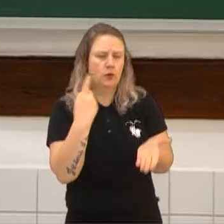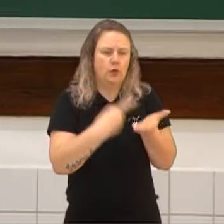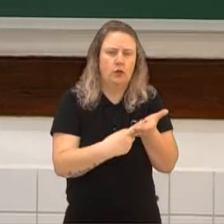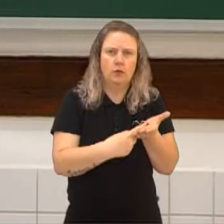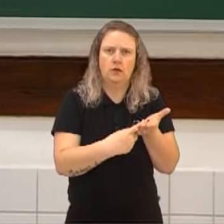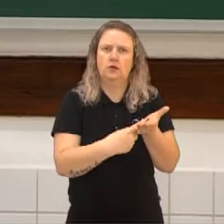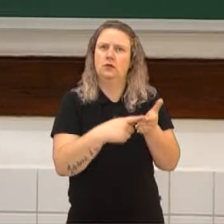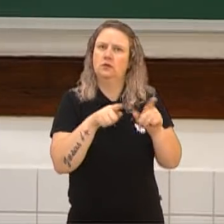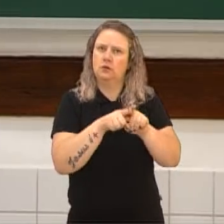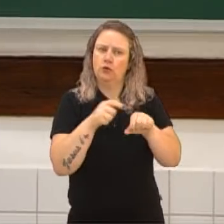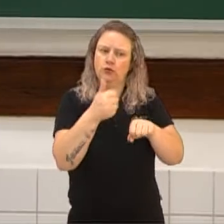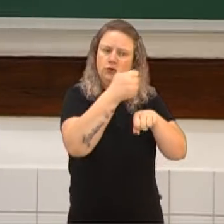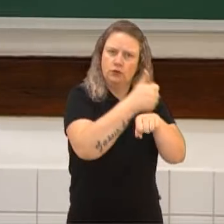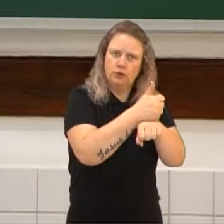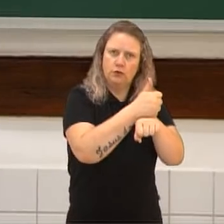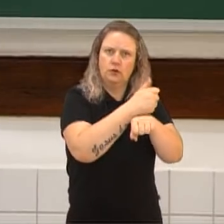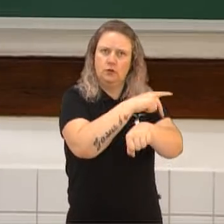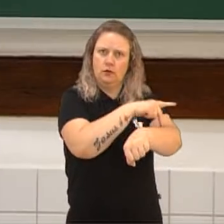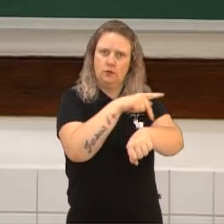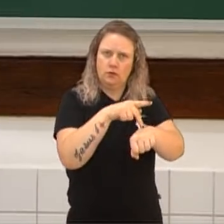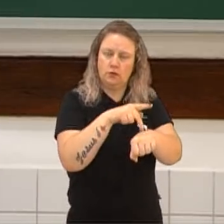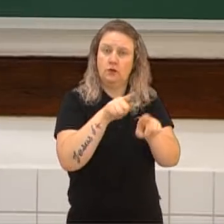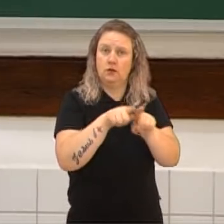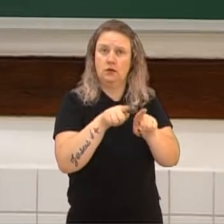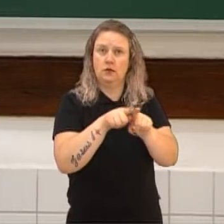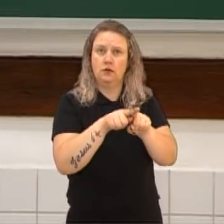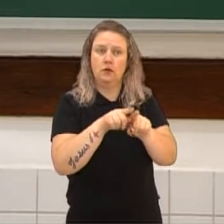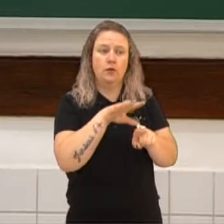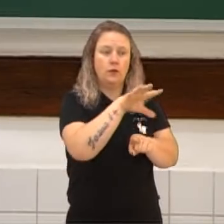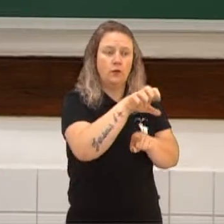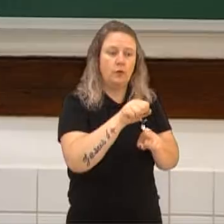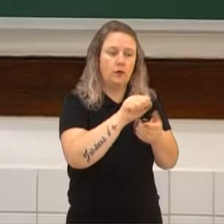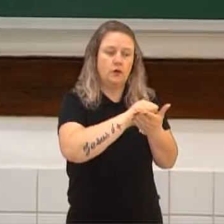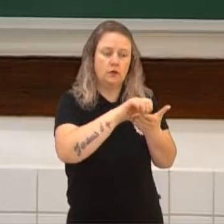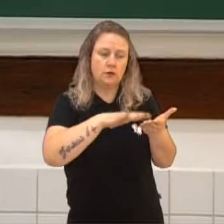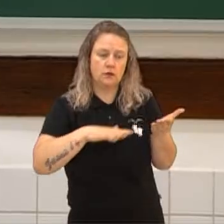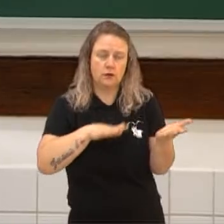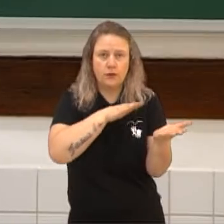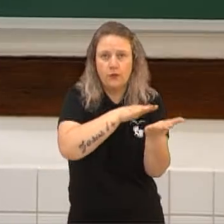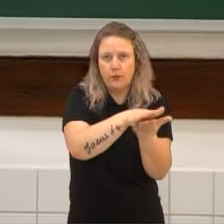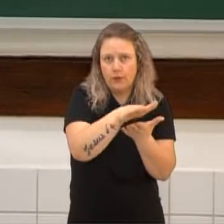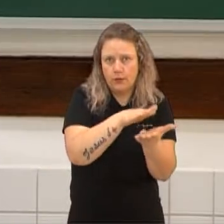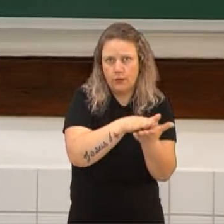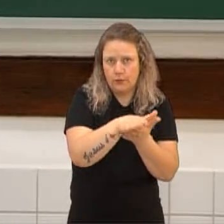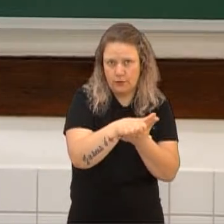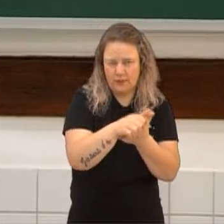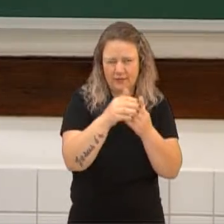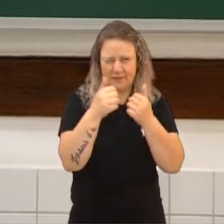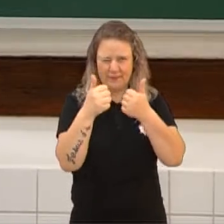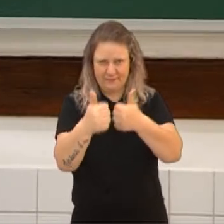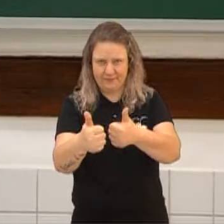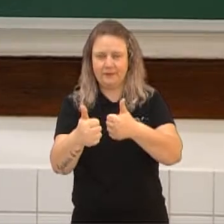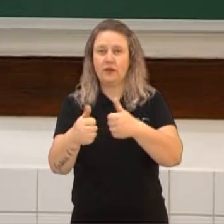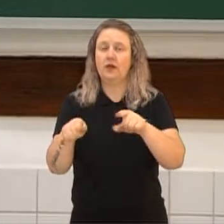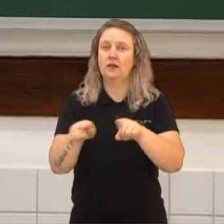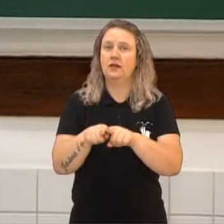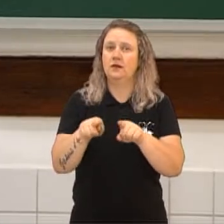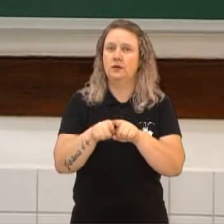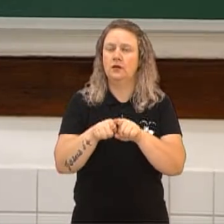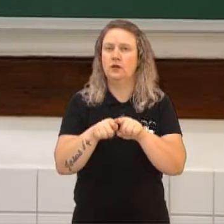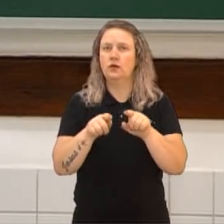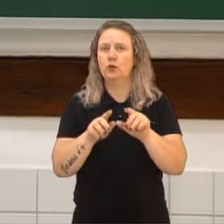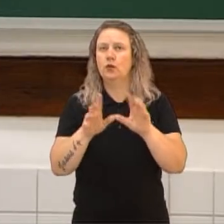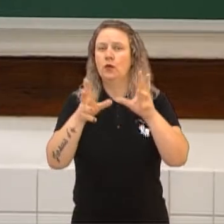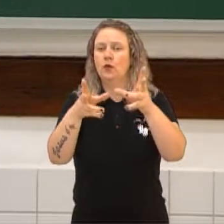e os pedagogos para entregar as atividades impressas, tá bom? Assim os